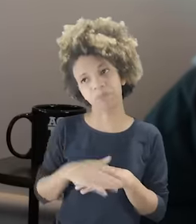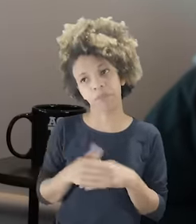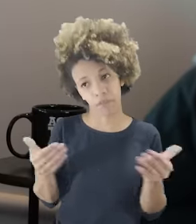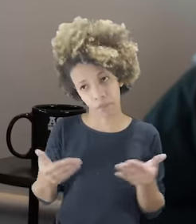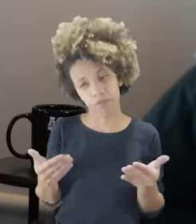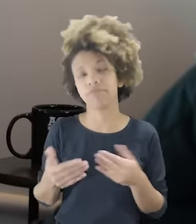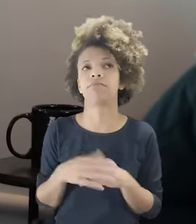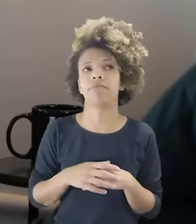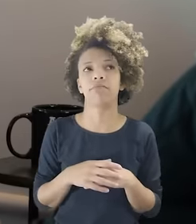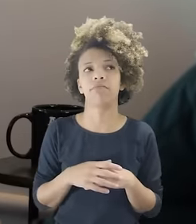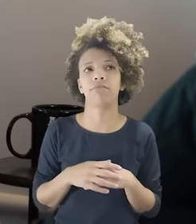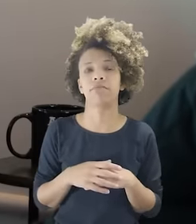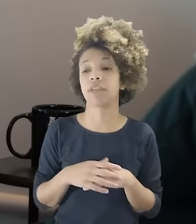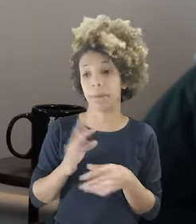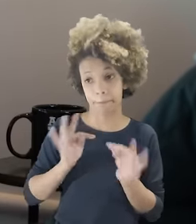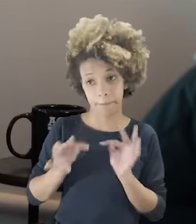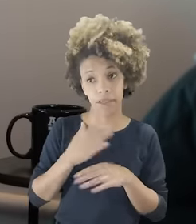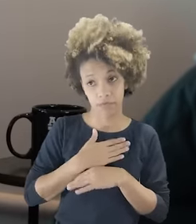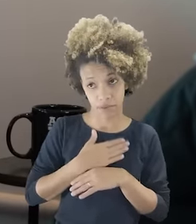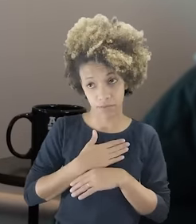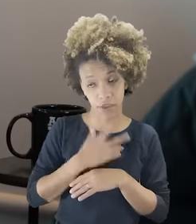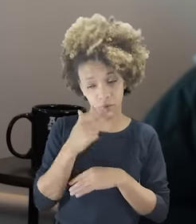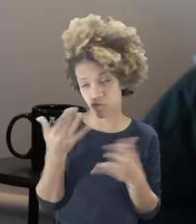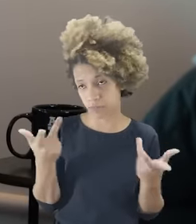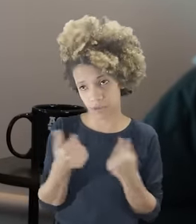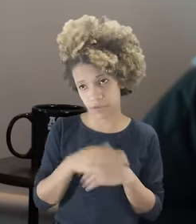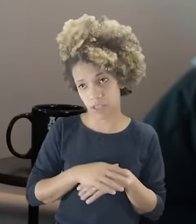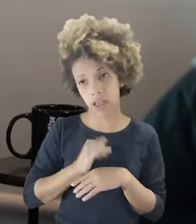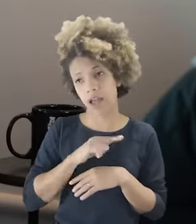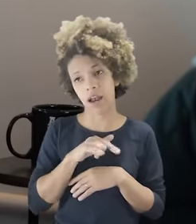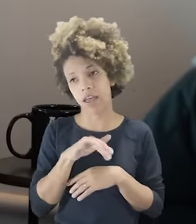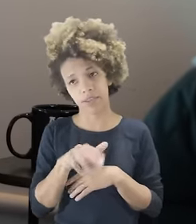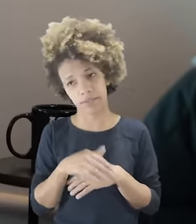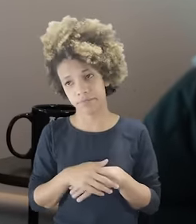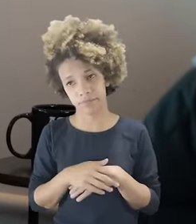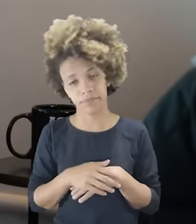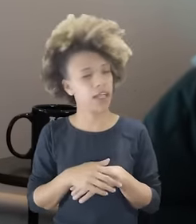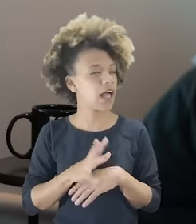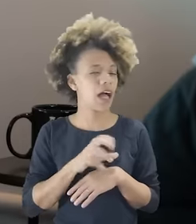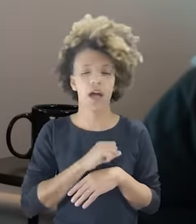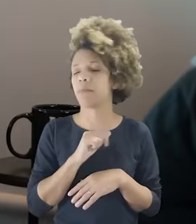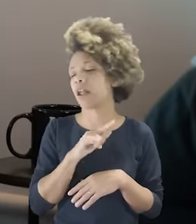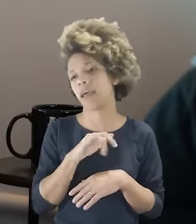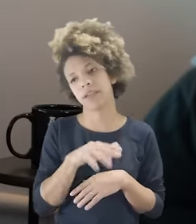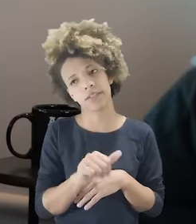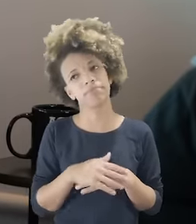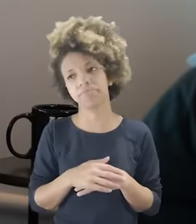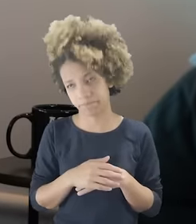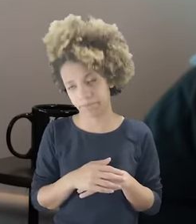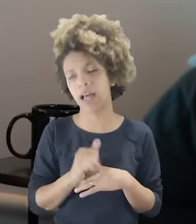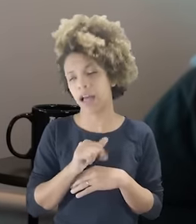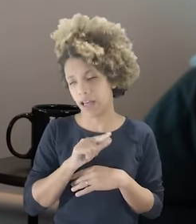atualmente né Eu minha terapeuta Eu Acho ótima é Alexa adoro eu uso muito Alexia